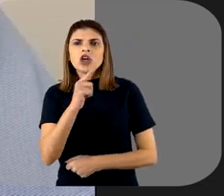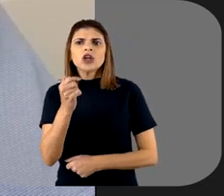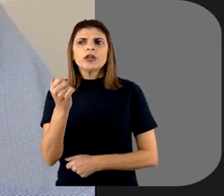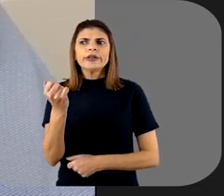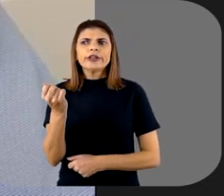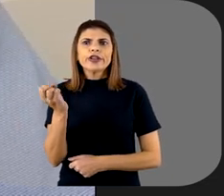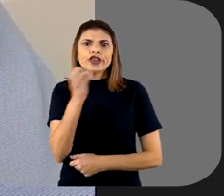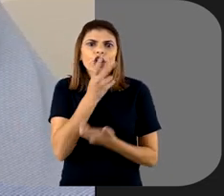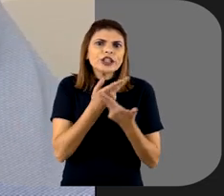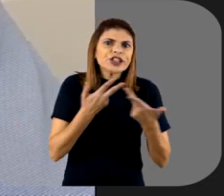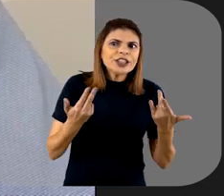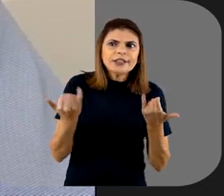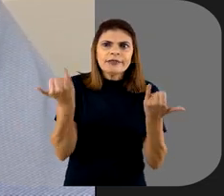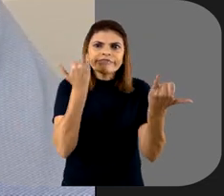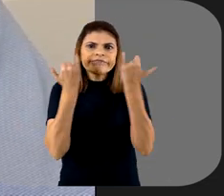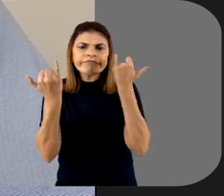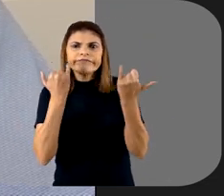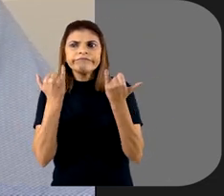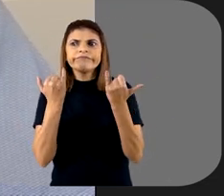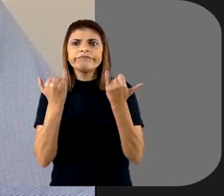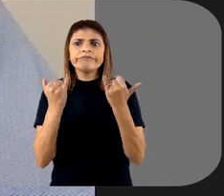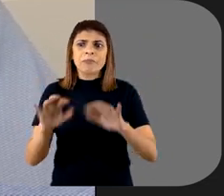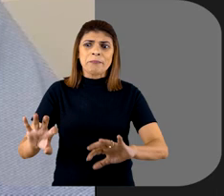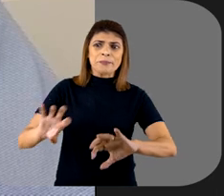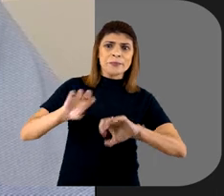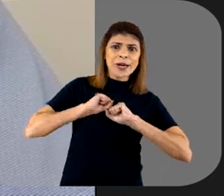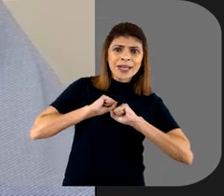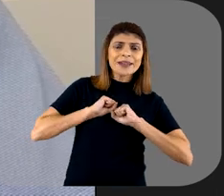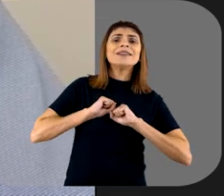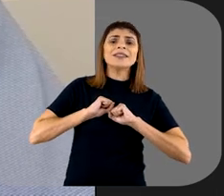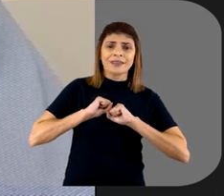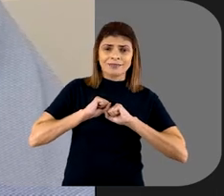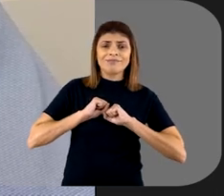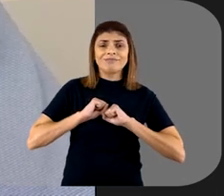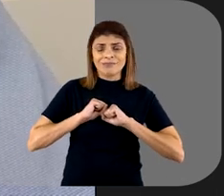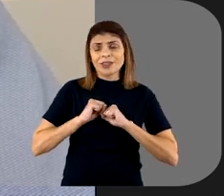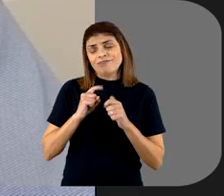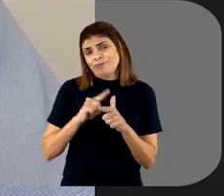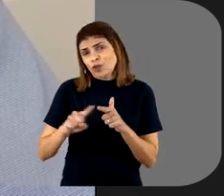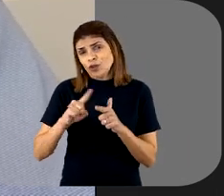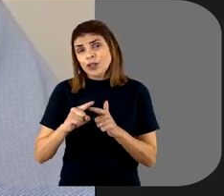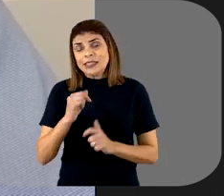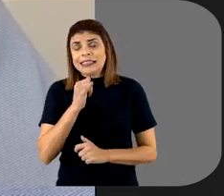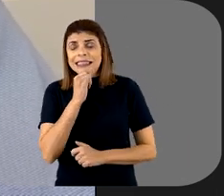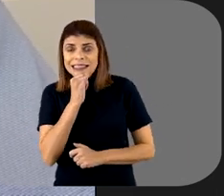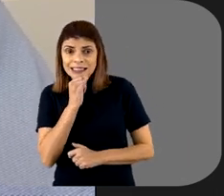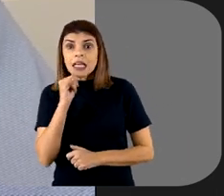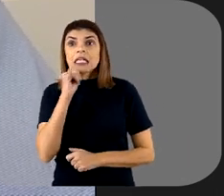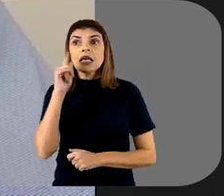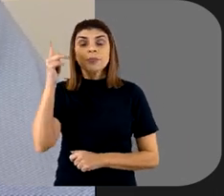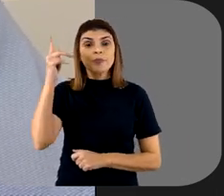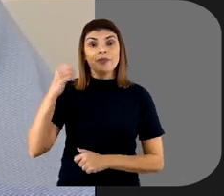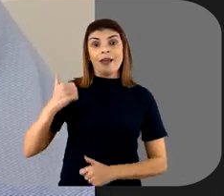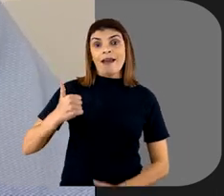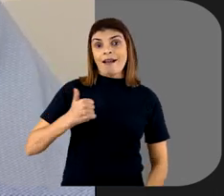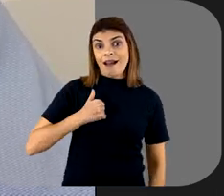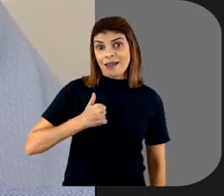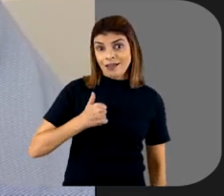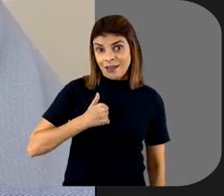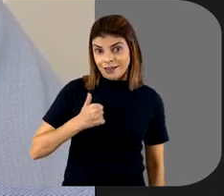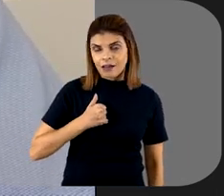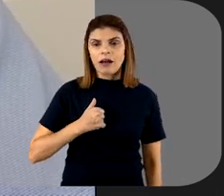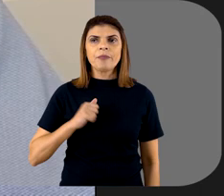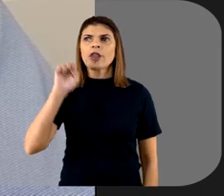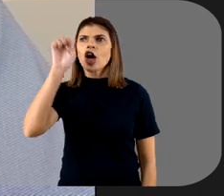chegavam notícias tristes de experiências de contágio de instituições, por exemplo, na Europa, no